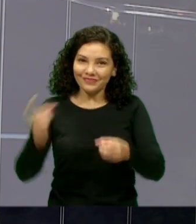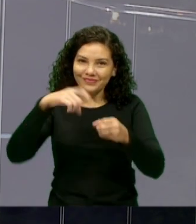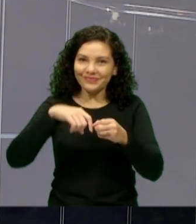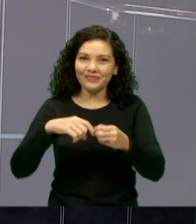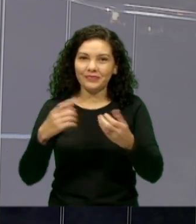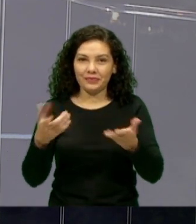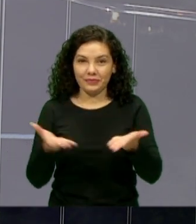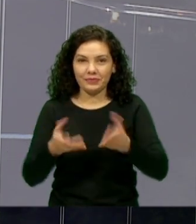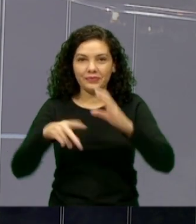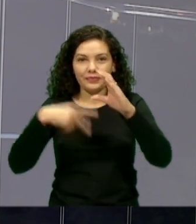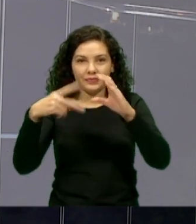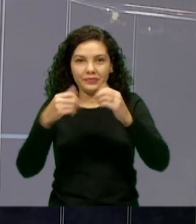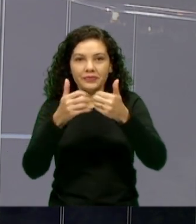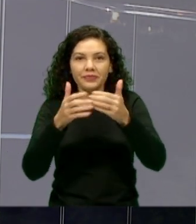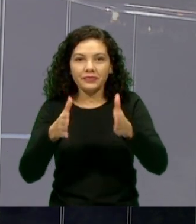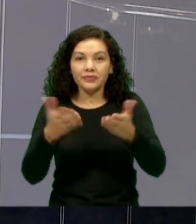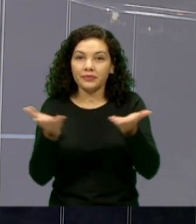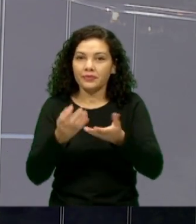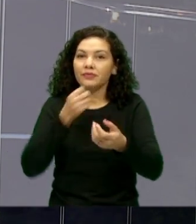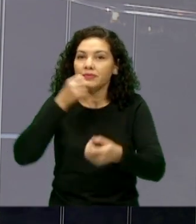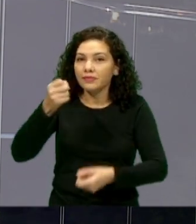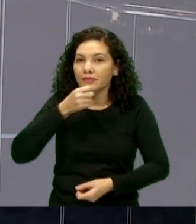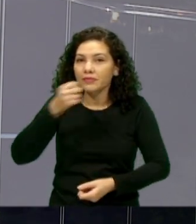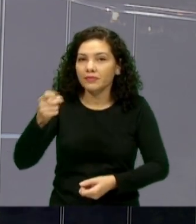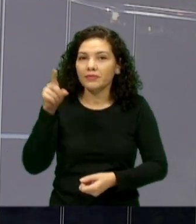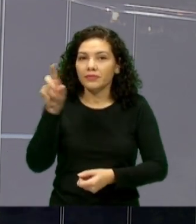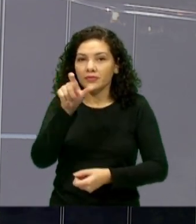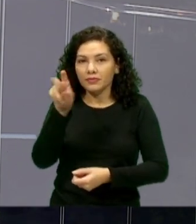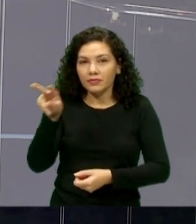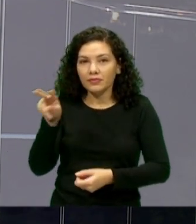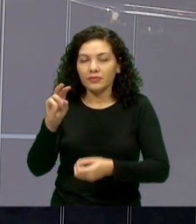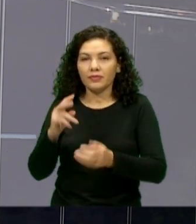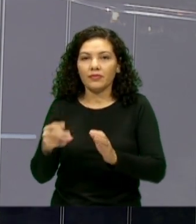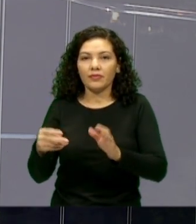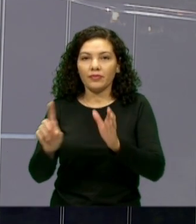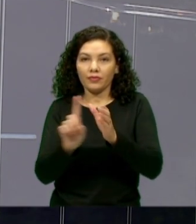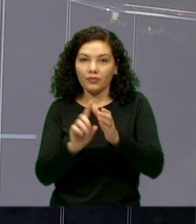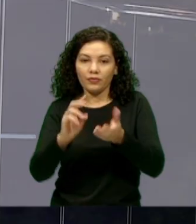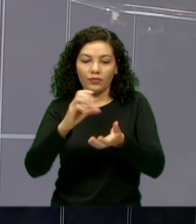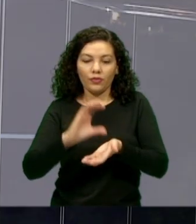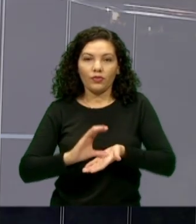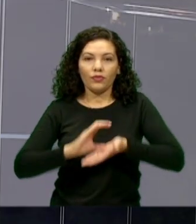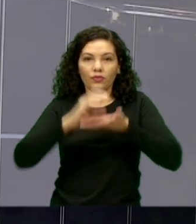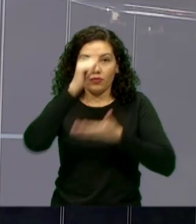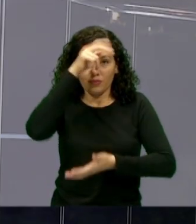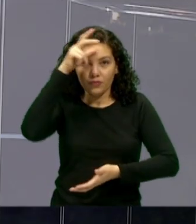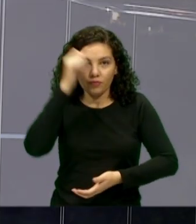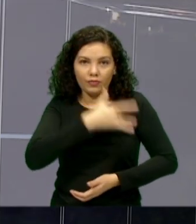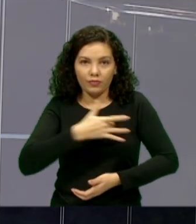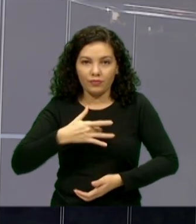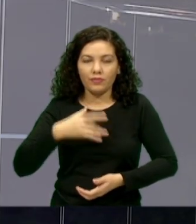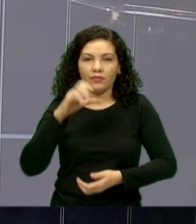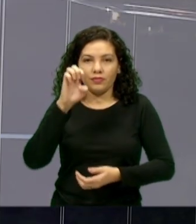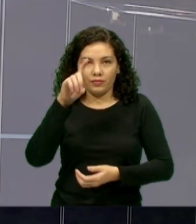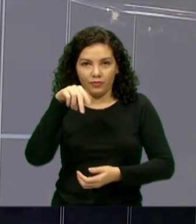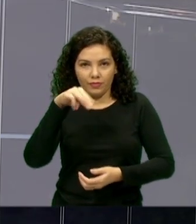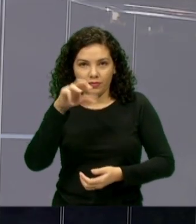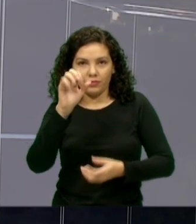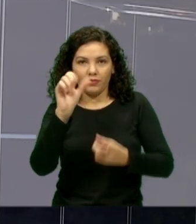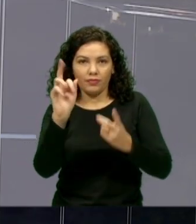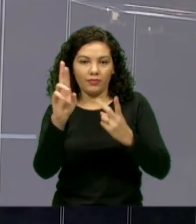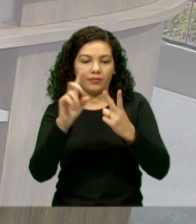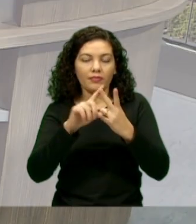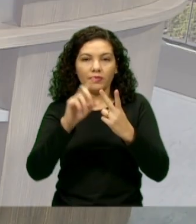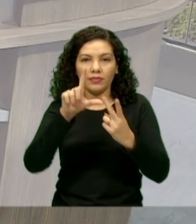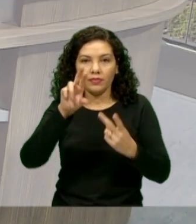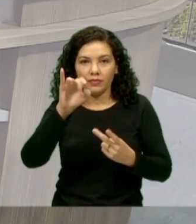Voltamos aqui no Câmara Aberta, que hoje entrevista os membros do Conselho Municipal de Saúde, o Edmar Garcia e a Luísa Klein.